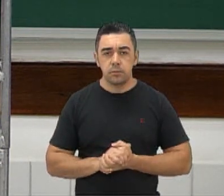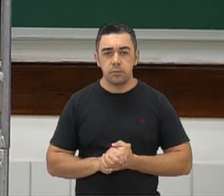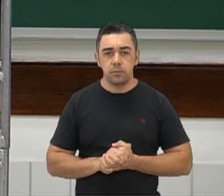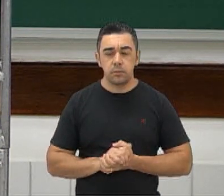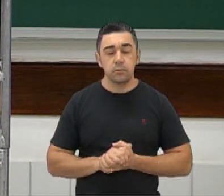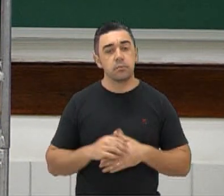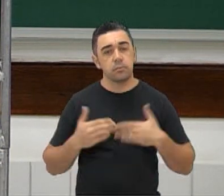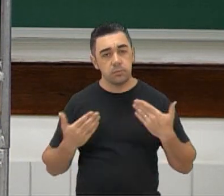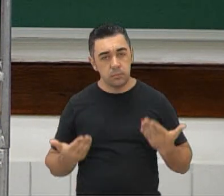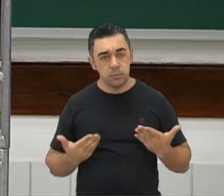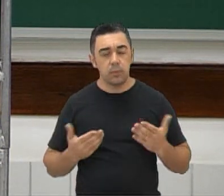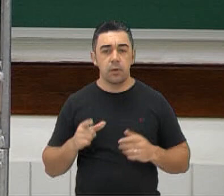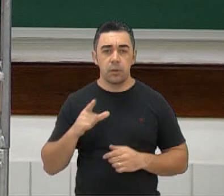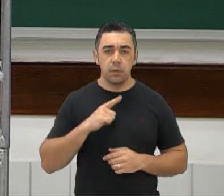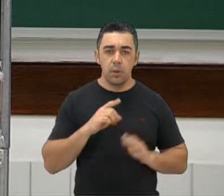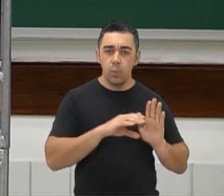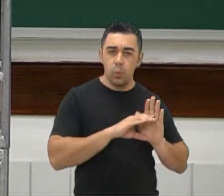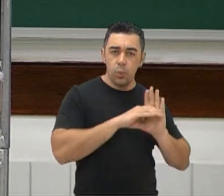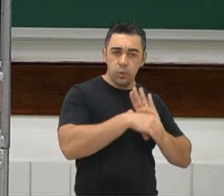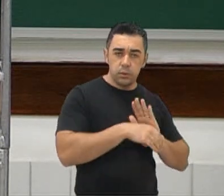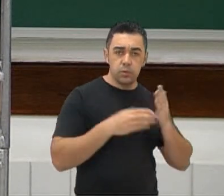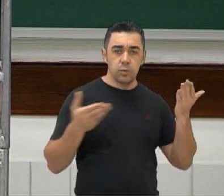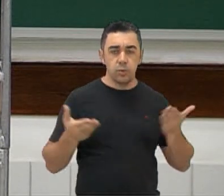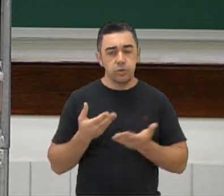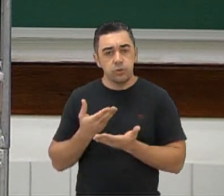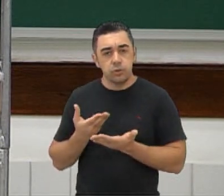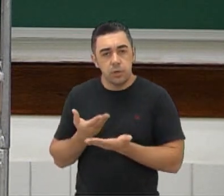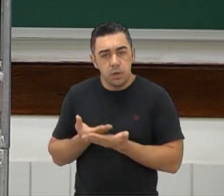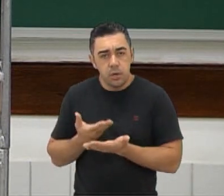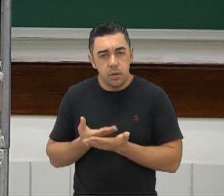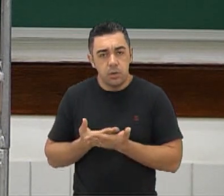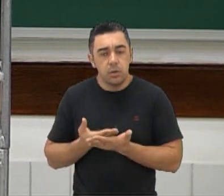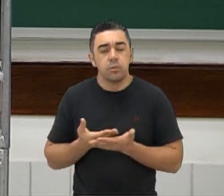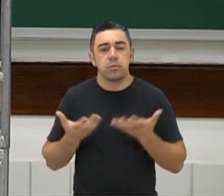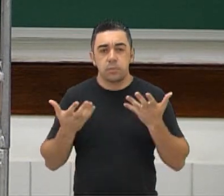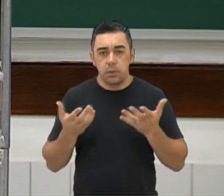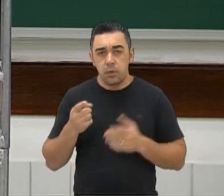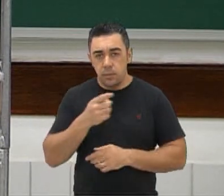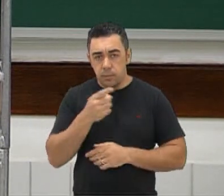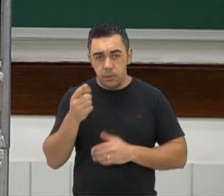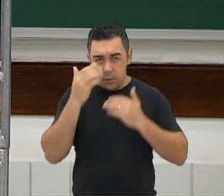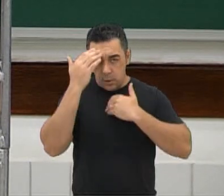Então, através desses conceitos e dessa aula de hoje, o professor gostaria muito